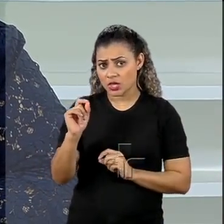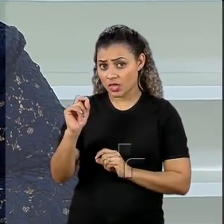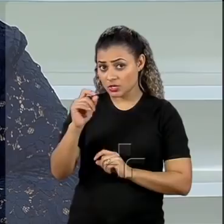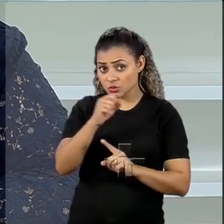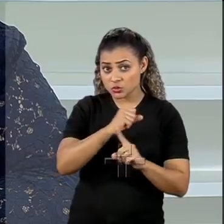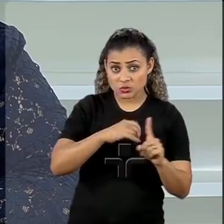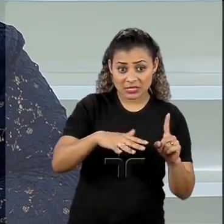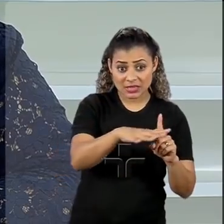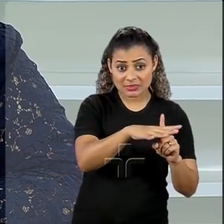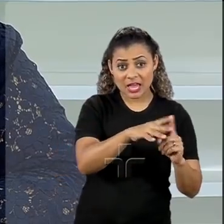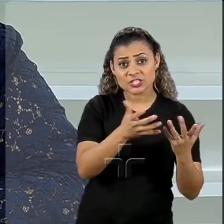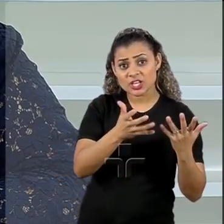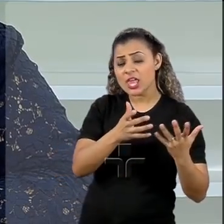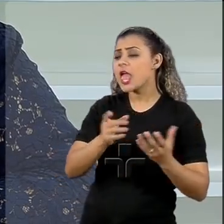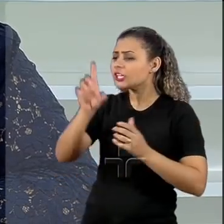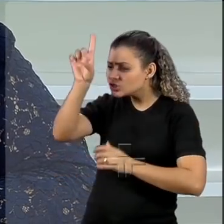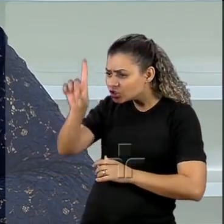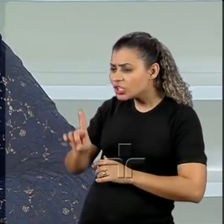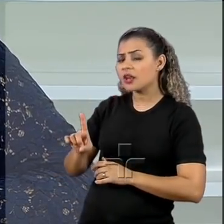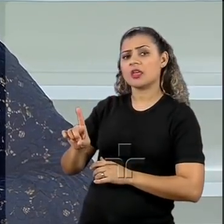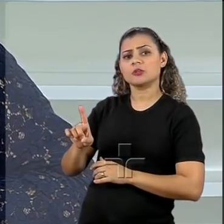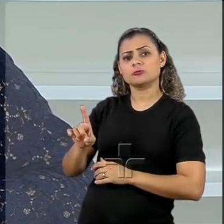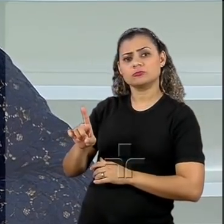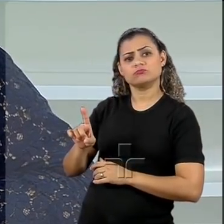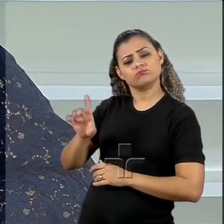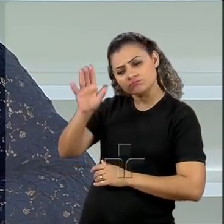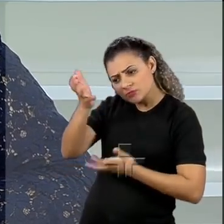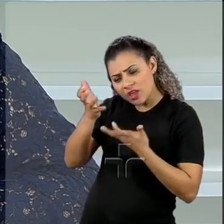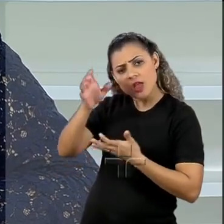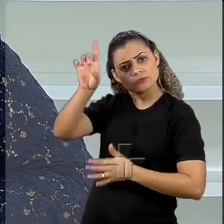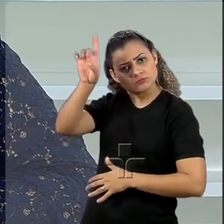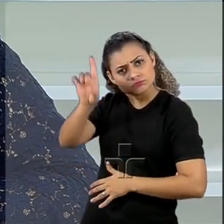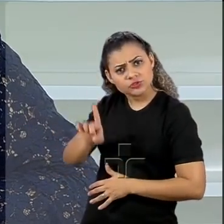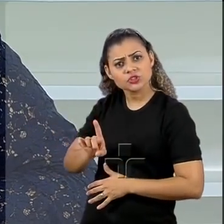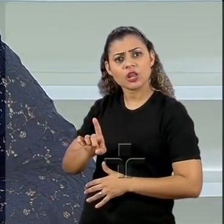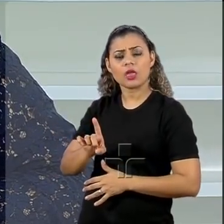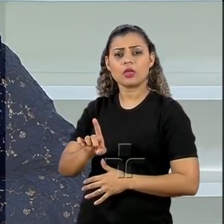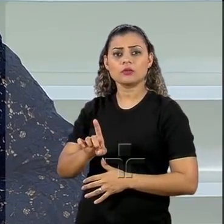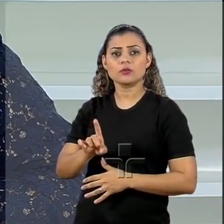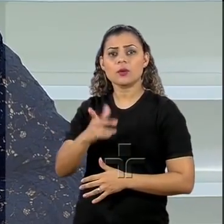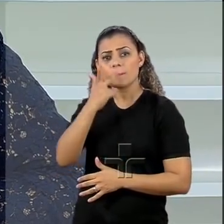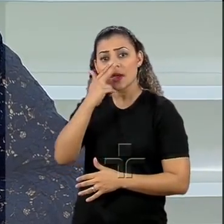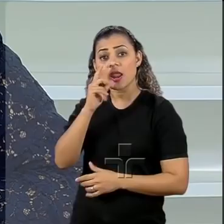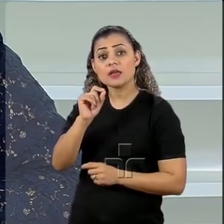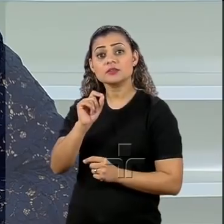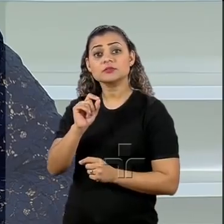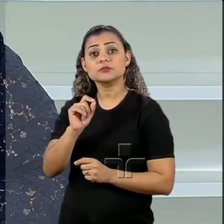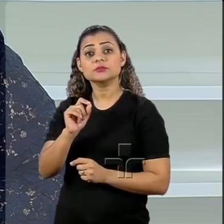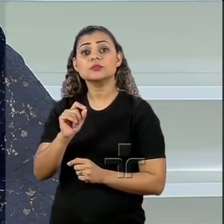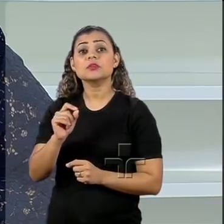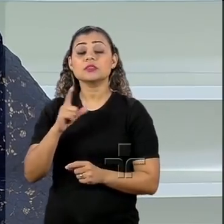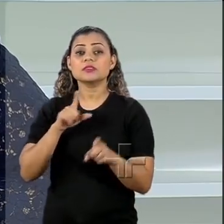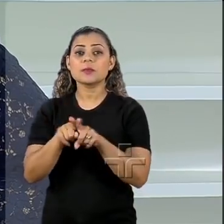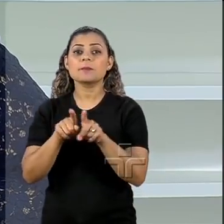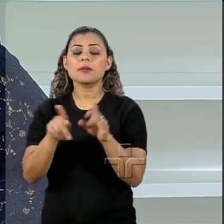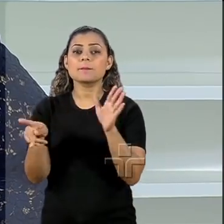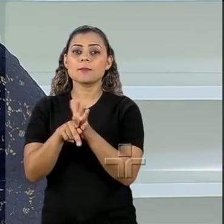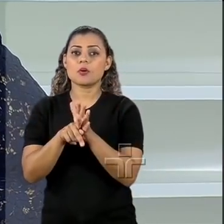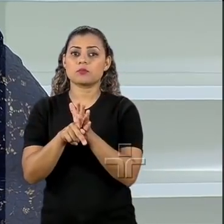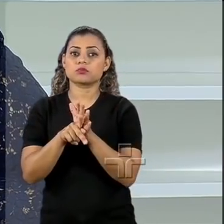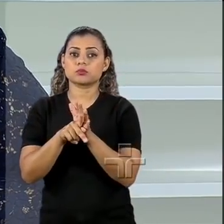a recomposição do seu direito agredido, principalmente quando a agressão vem do próprio Estado, né?